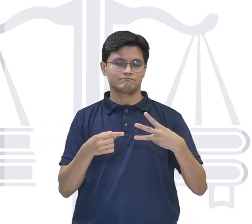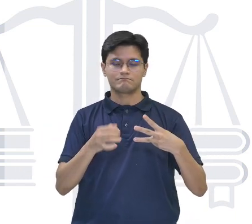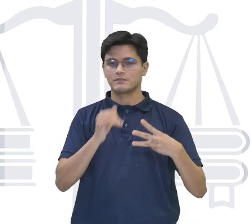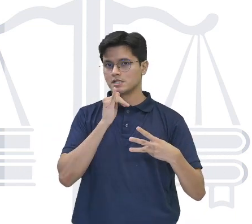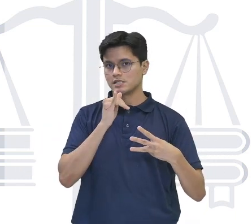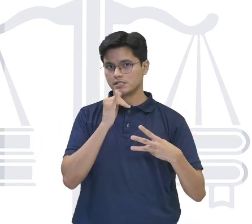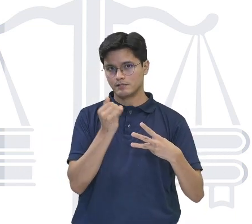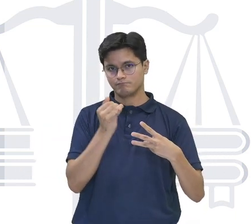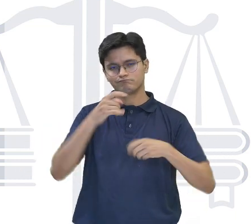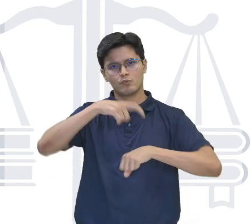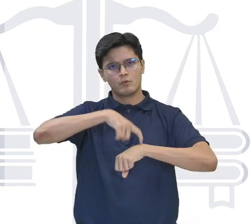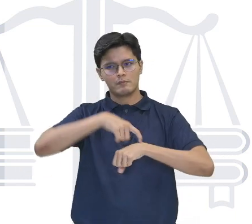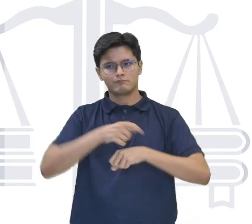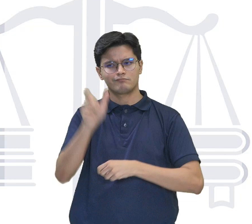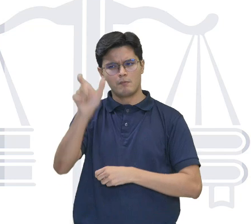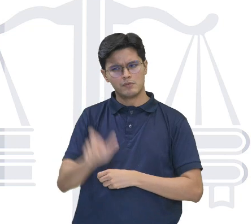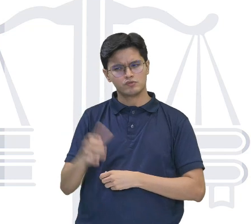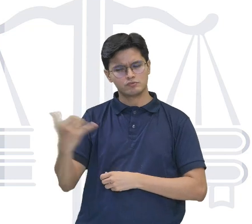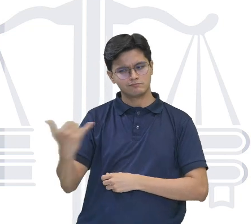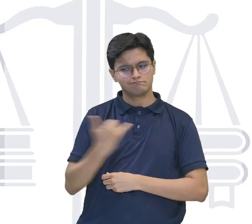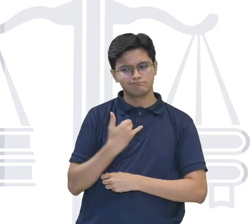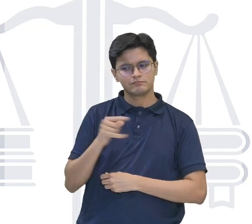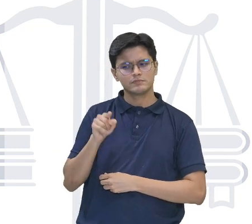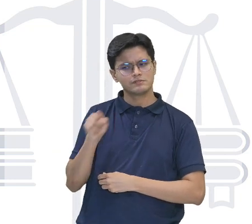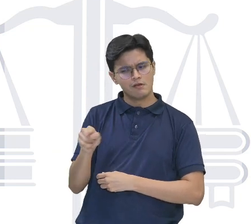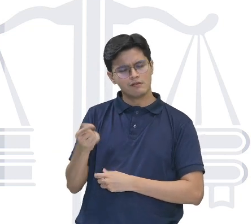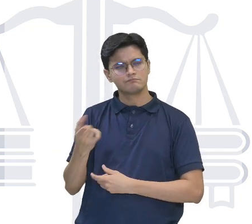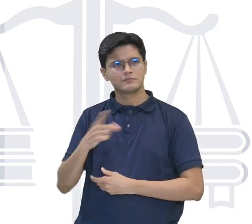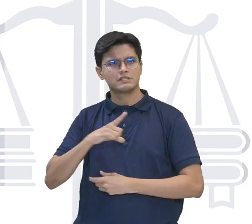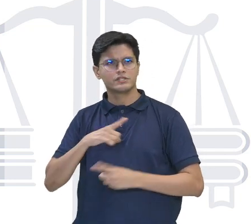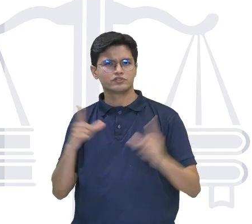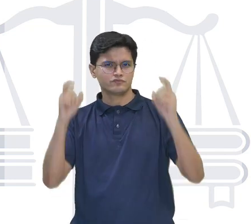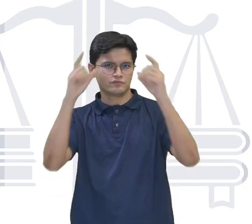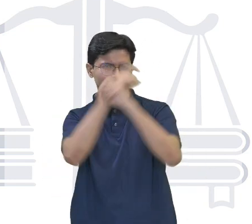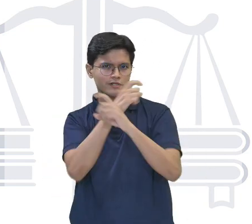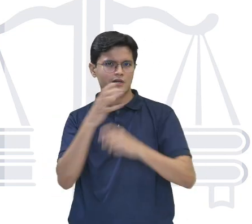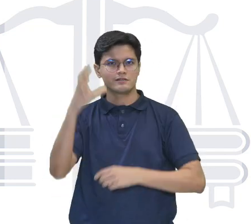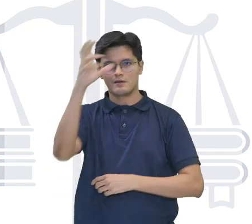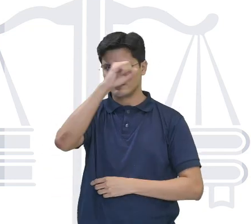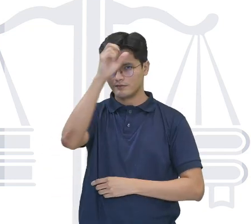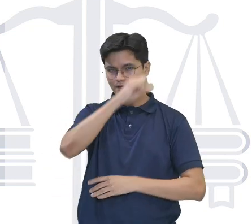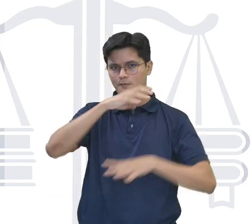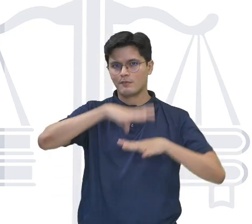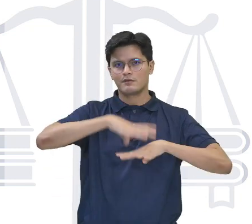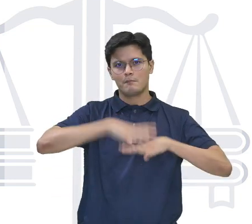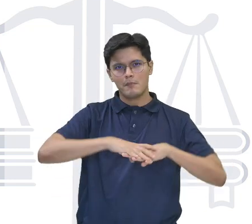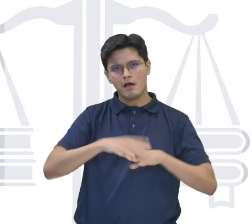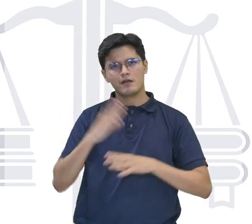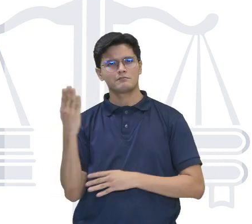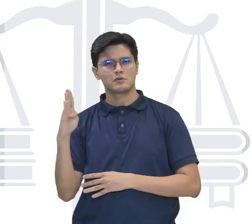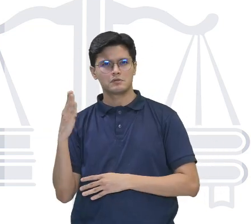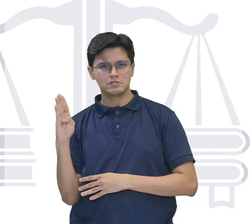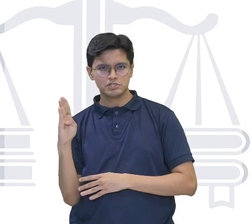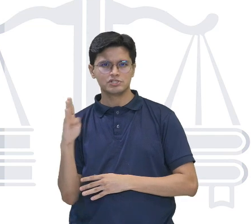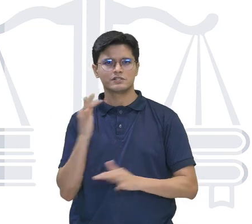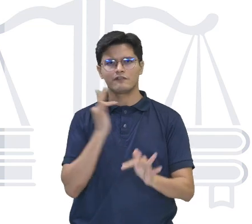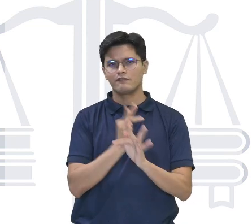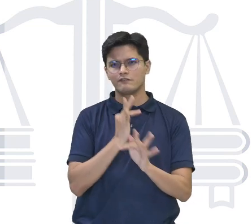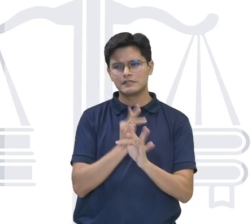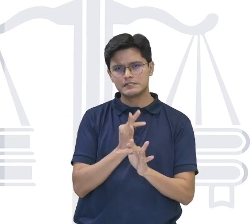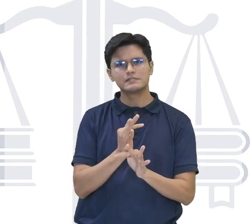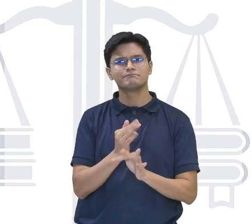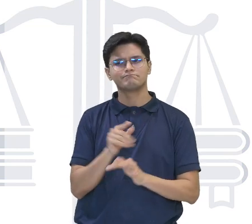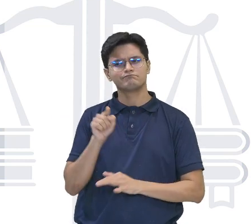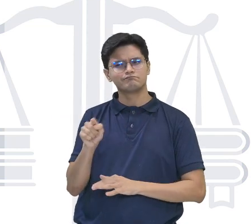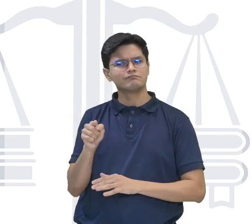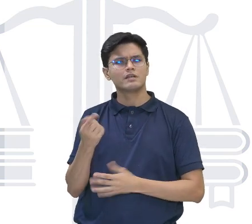alguém dizer assim, eu tenho dificuldade em aprender matemática, ou biologia, ou ciências, ele está falando da pessoa dele mesmo.